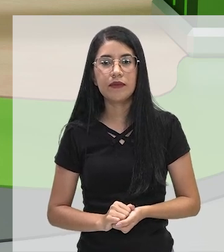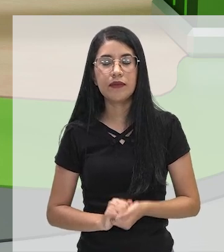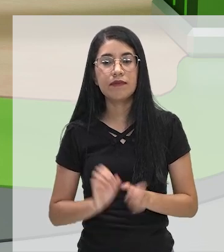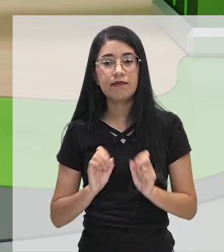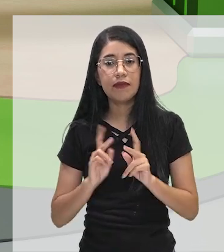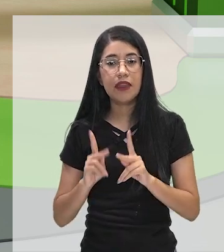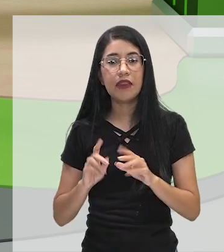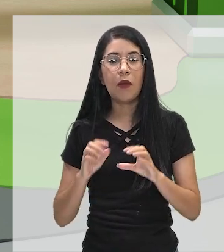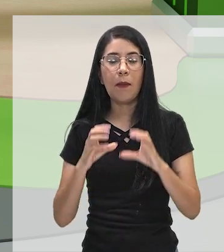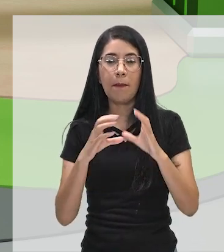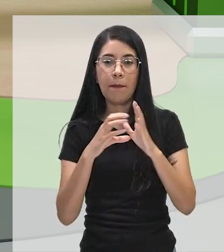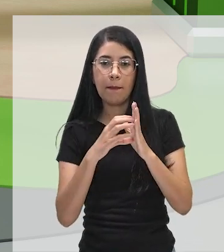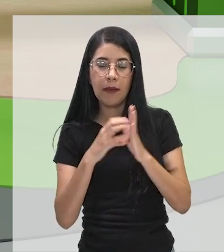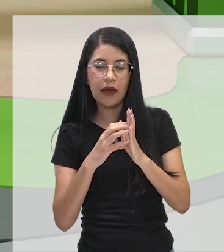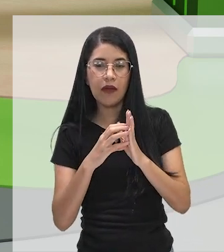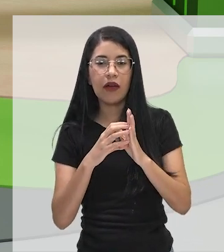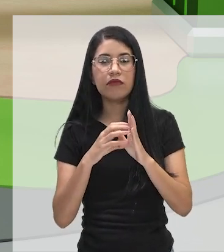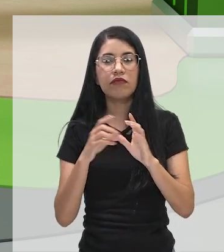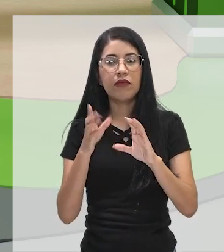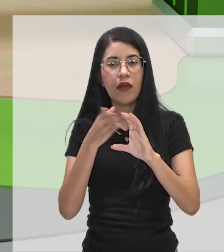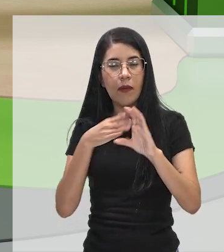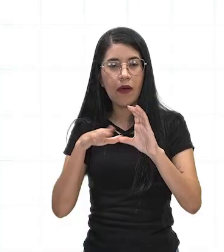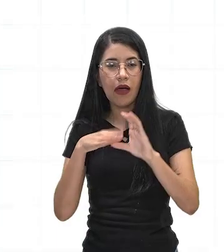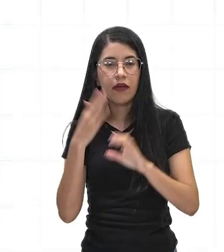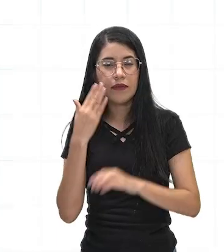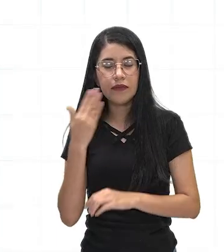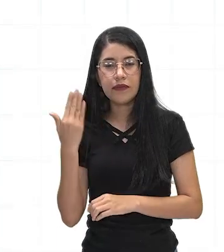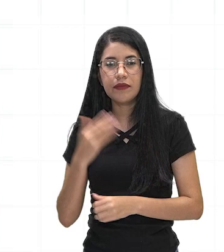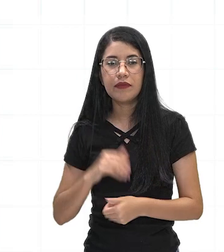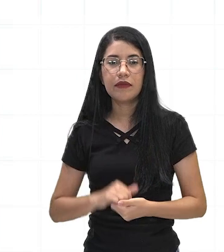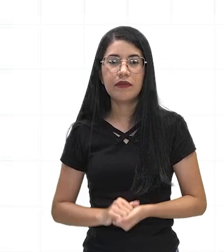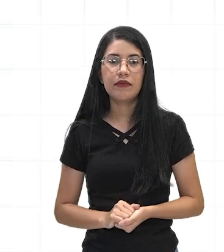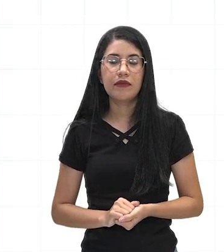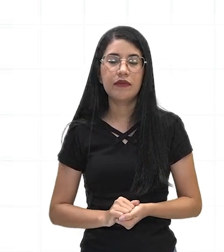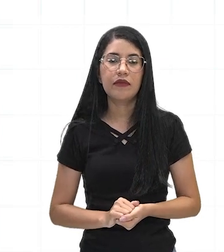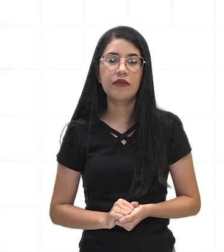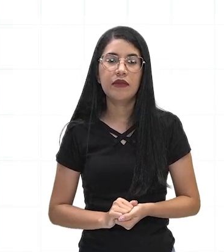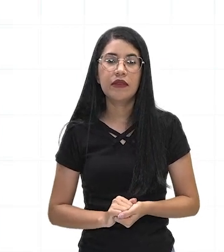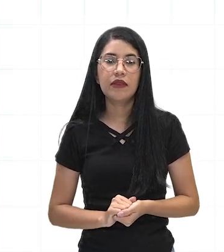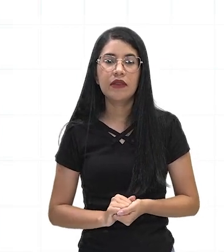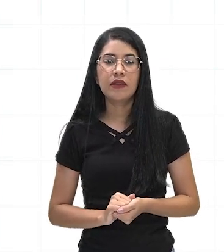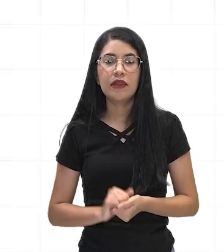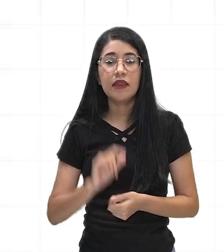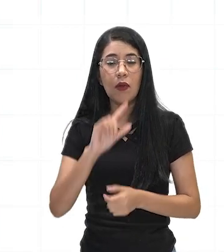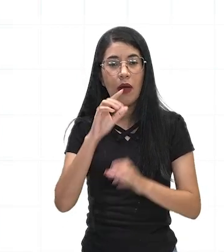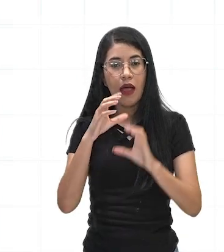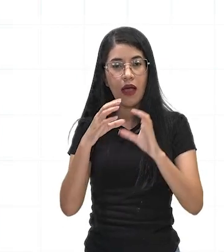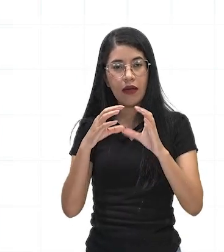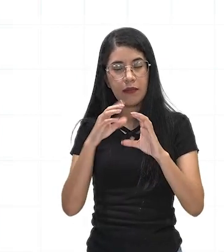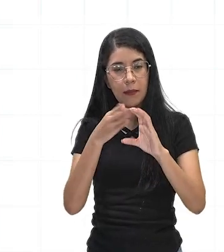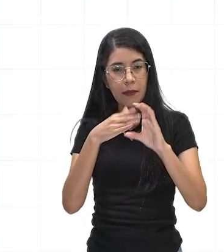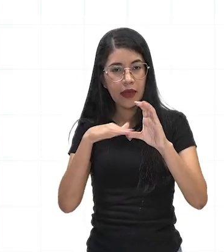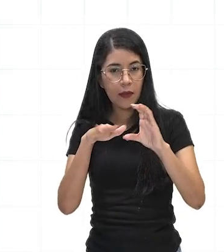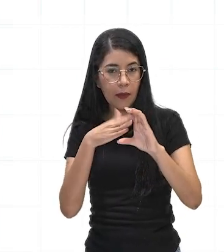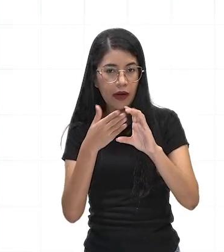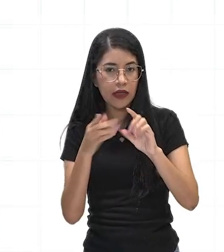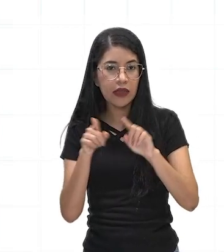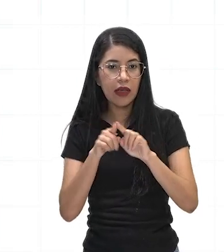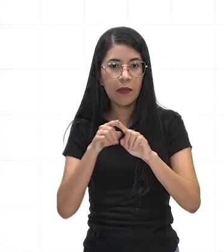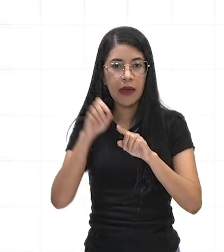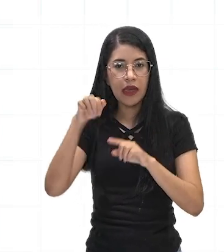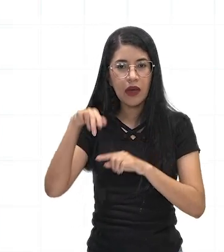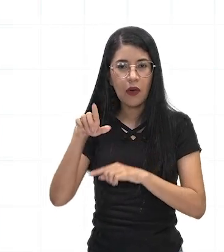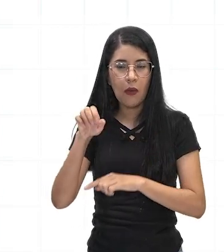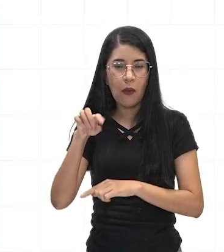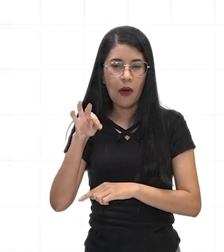certo? Lua minguante, Lua cheia, vamos ver as outras aí na próxima imagem. Vamos ver agora a Lua minguante, né? Também chamada de